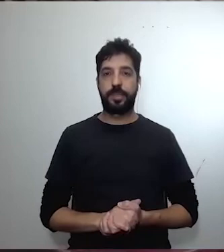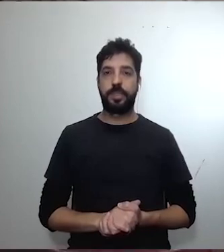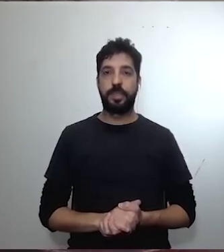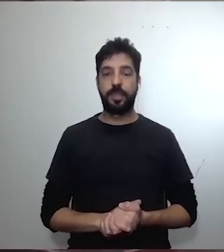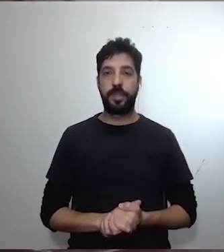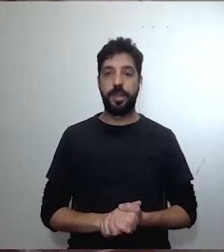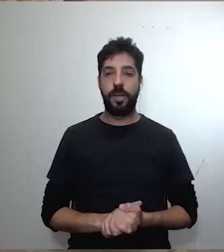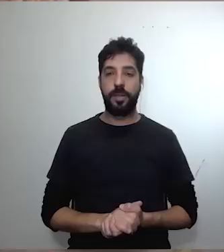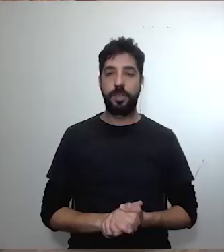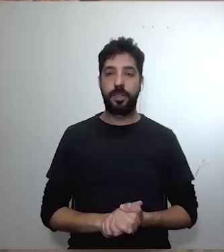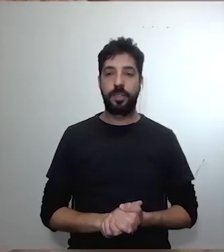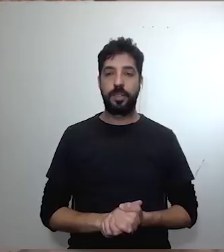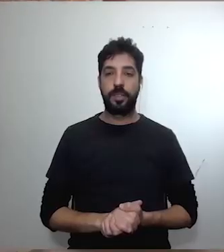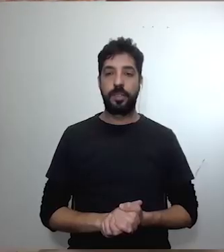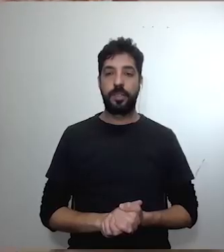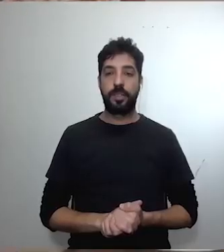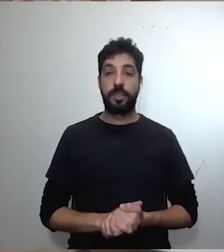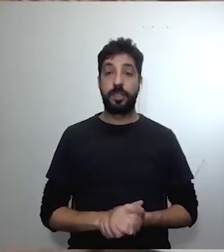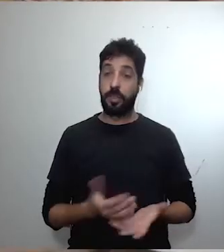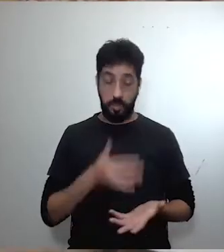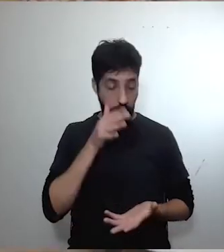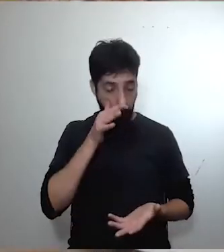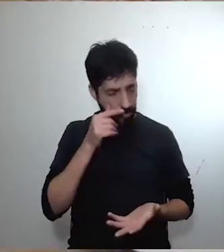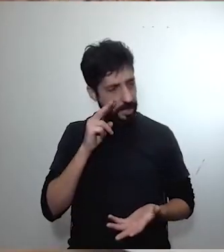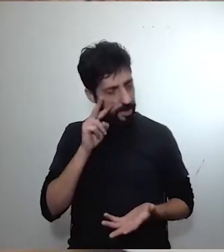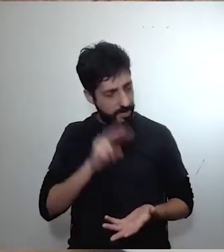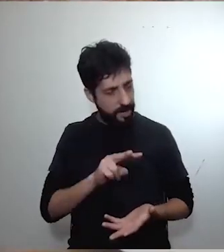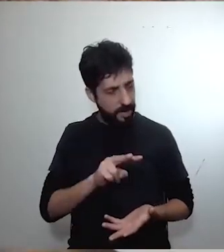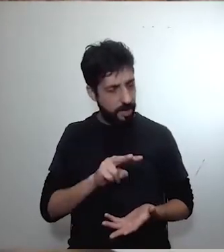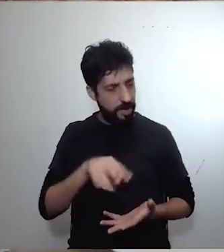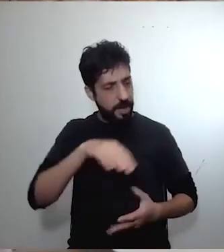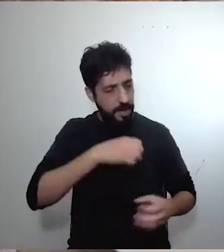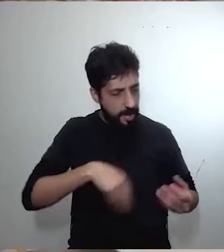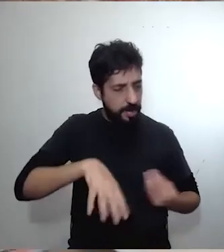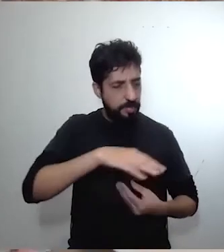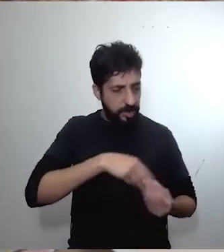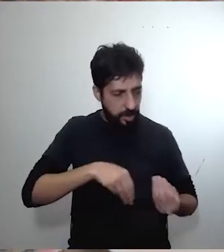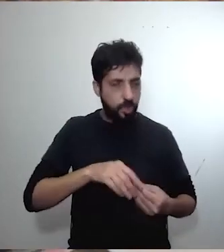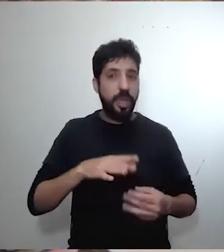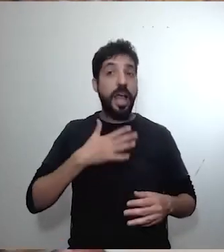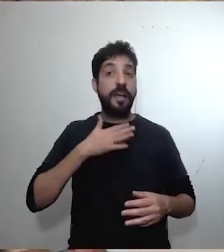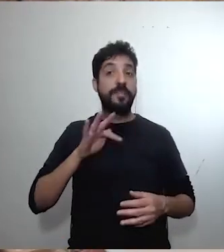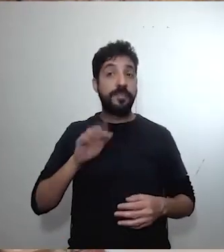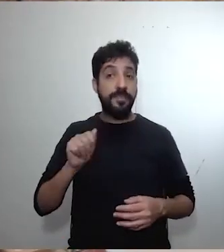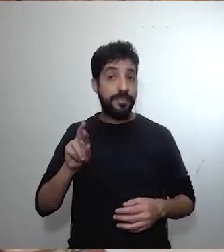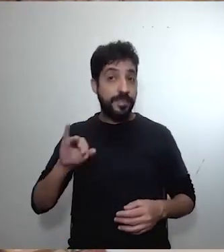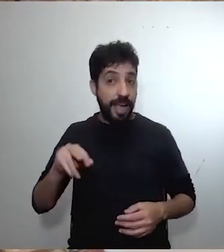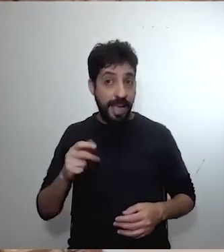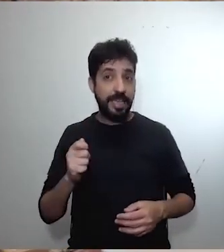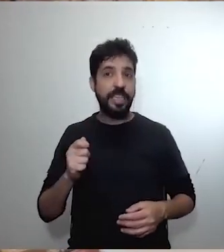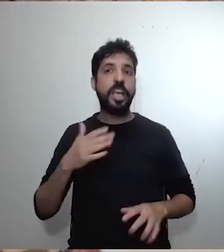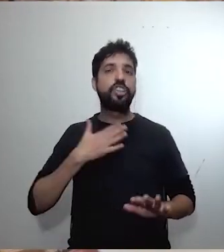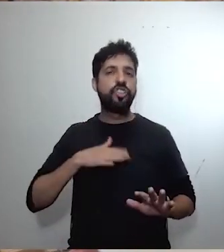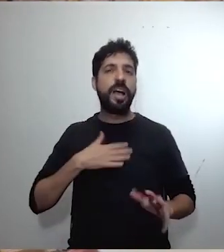Essa aqui tá certo? E aí você vai observando, vai misturando bem, adiciona aos poucos mesmo, para